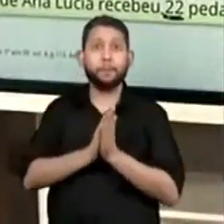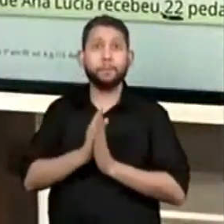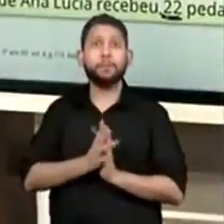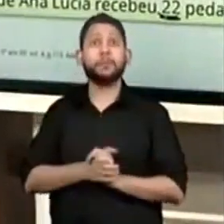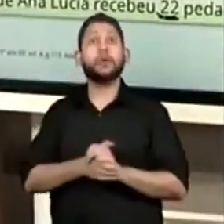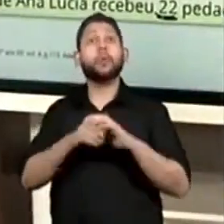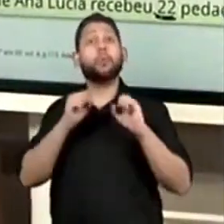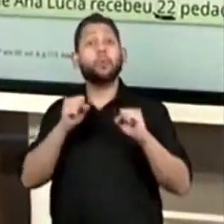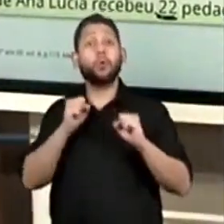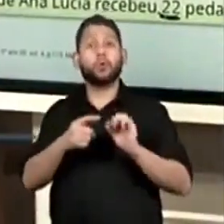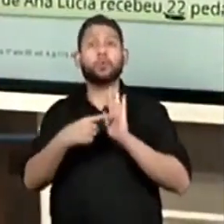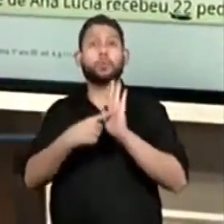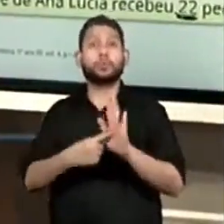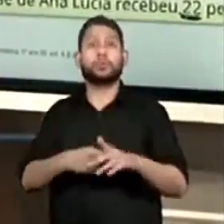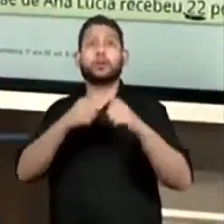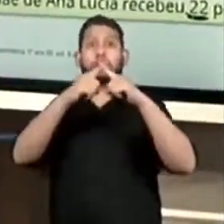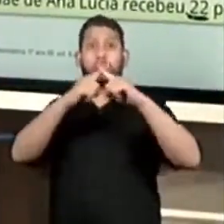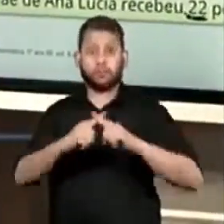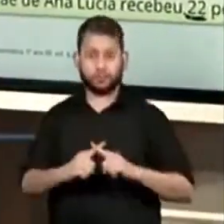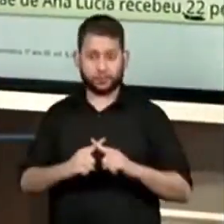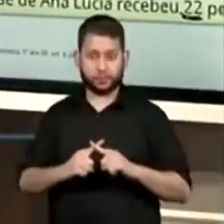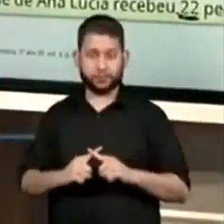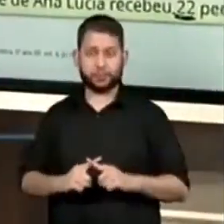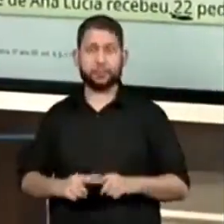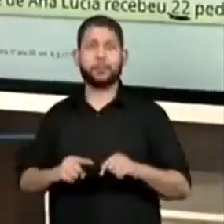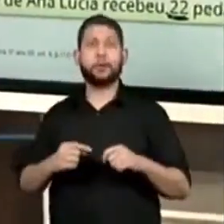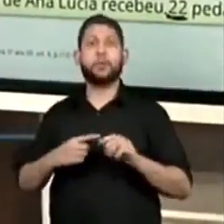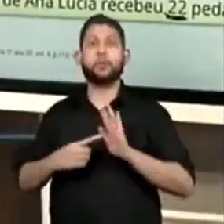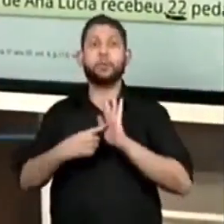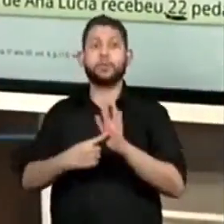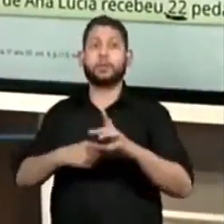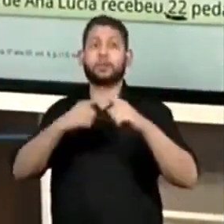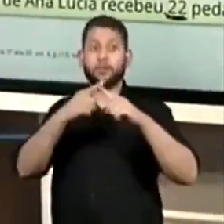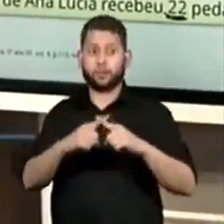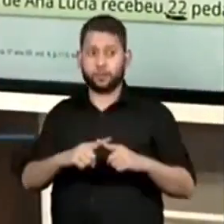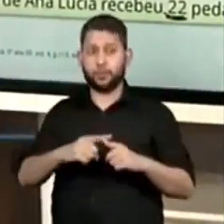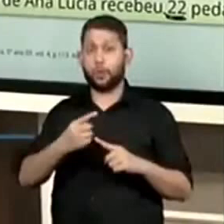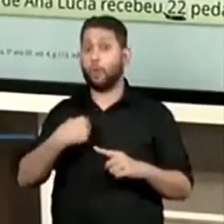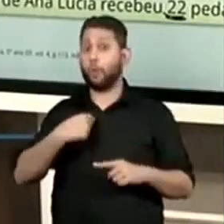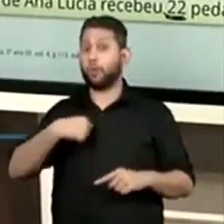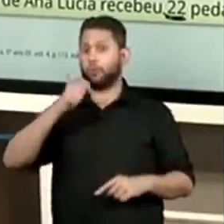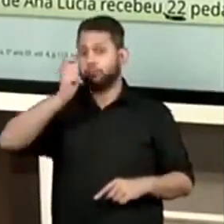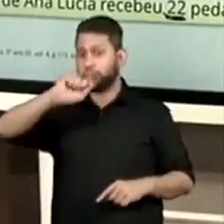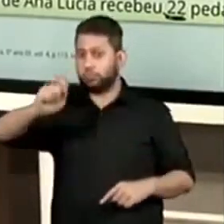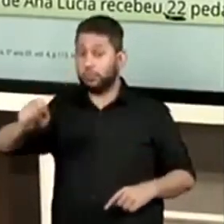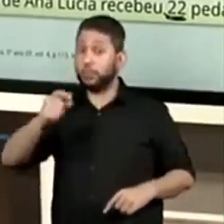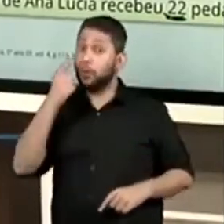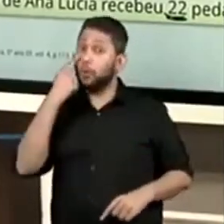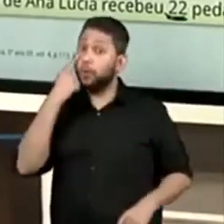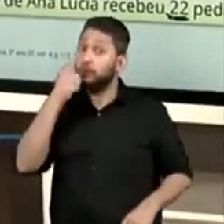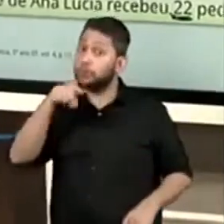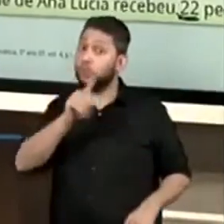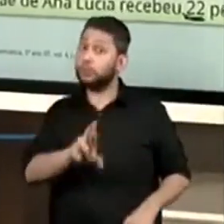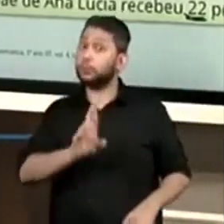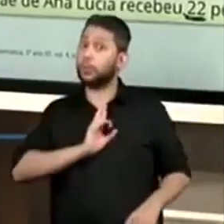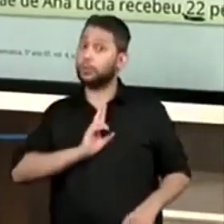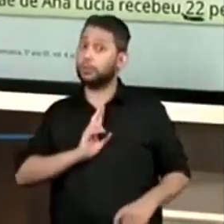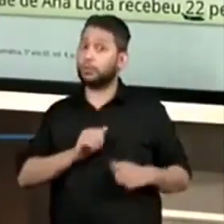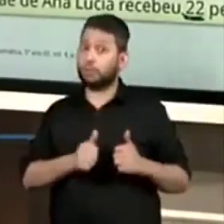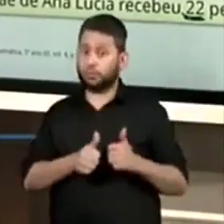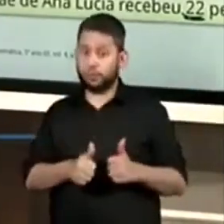porque a gente pode fazer tem um desafio e esse desafio eu vou fazer no Felipe só que eu quero ver resposta lá tá meio devagar